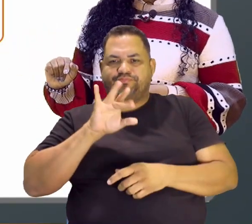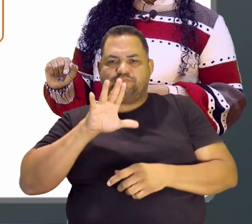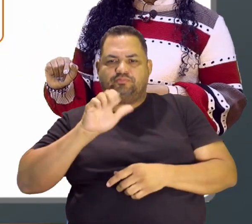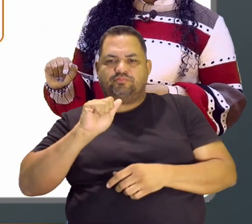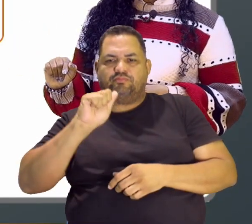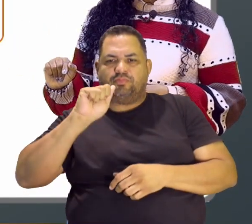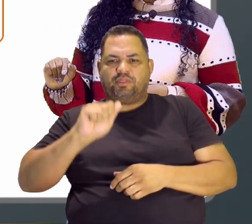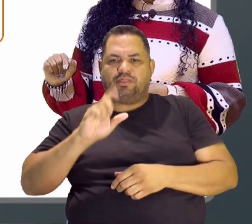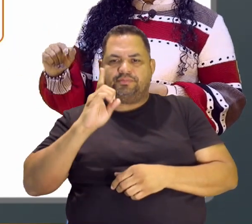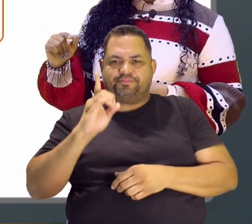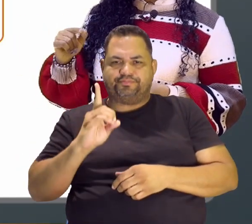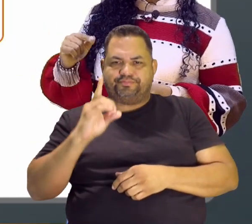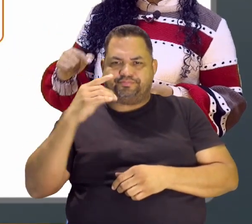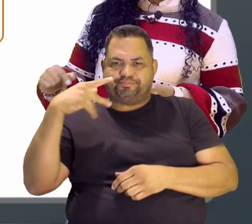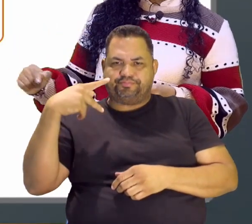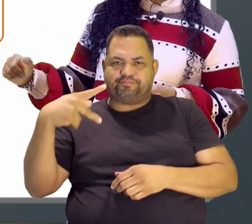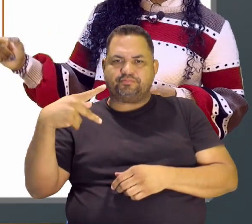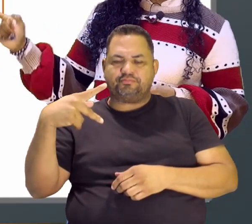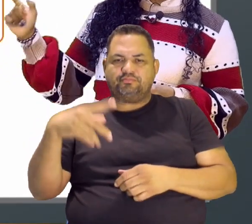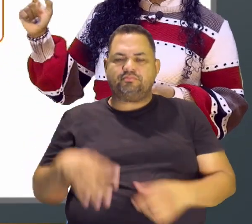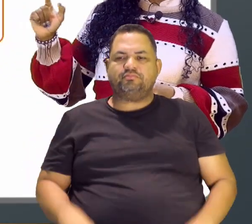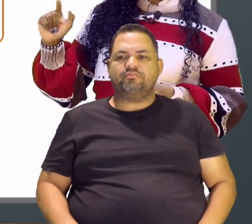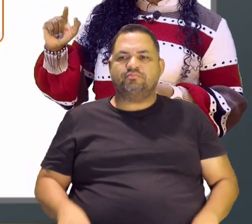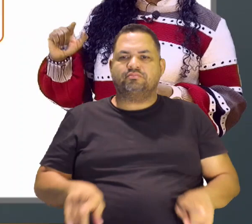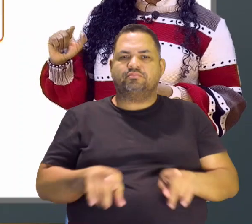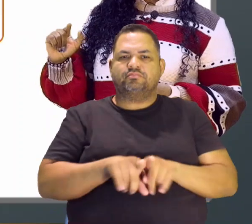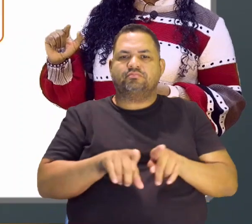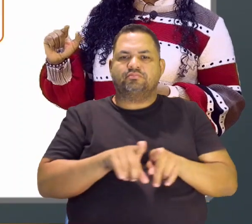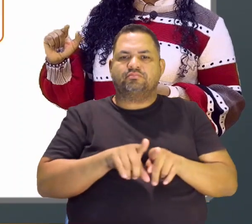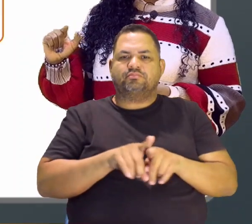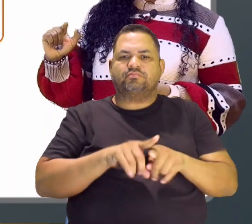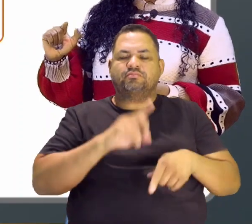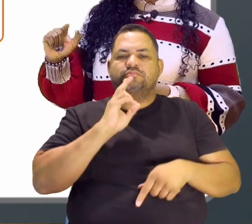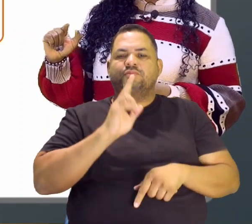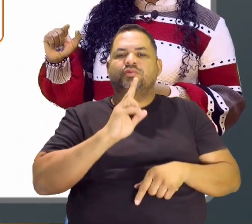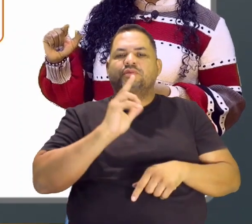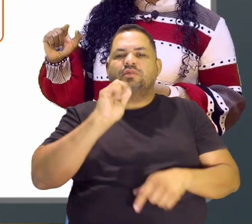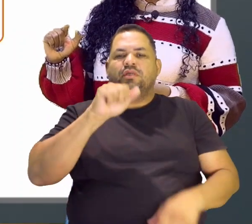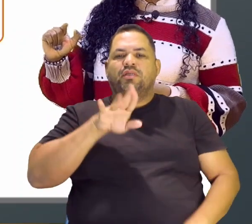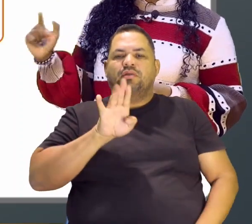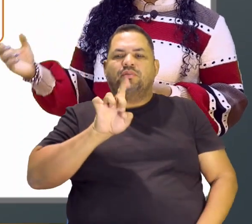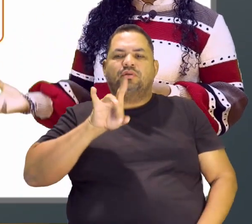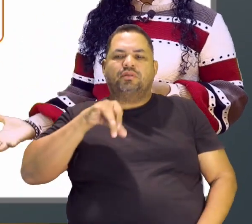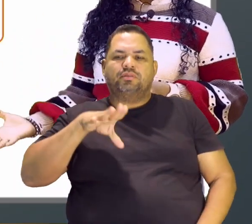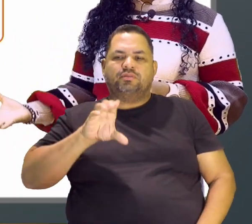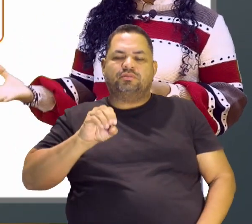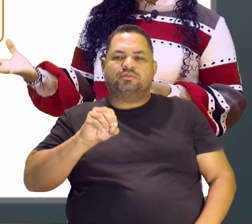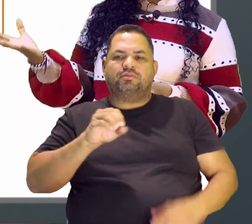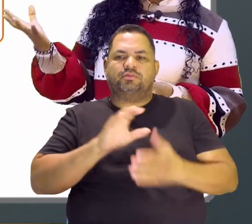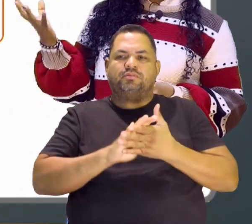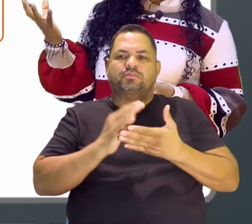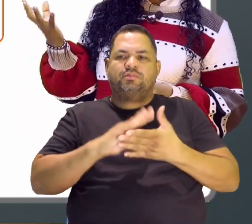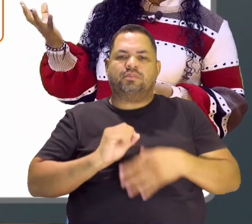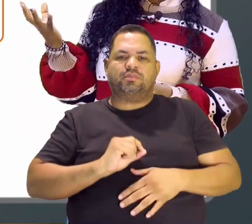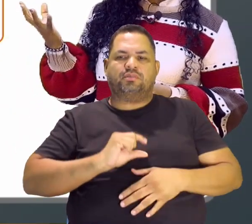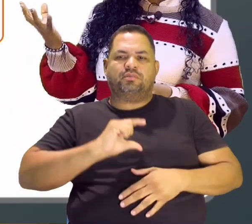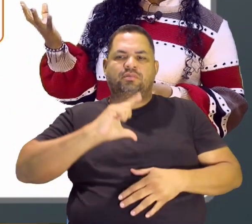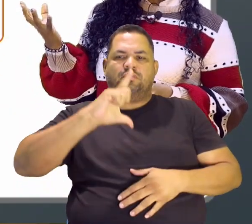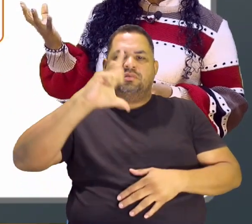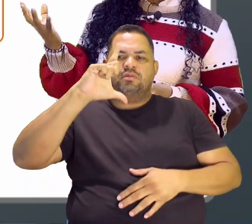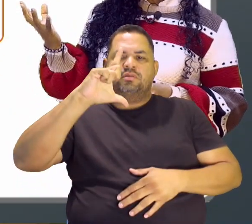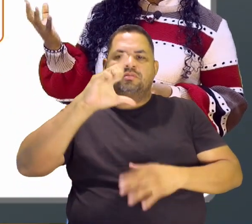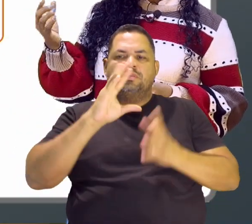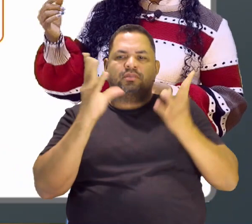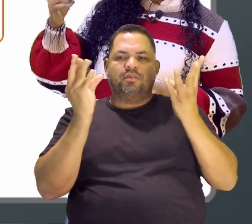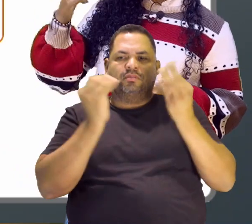ADP, ok? E aí nós temos o processo de anabolismo. Vocês recordam que o anabolismo vai aumentar aí o tamanho dessa